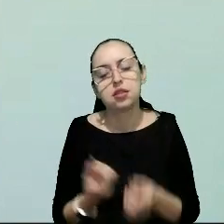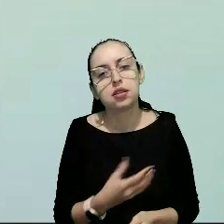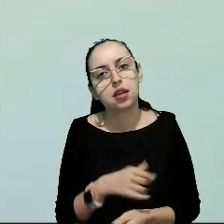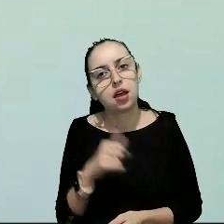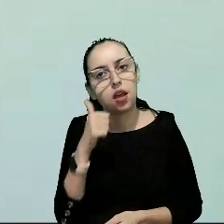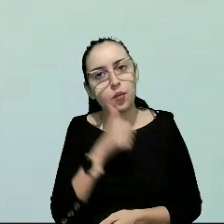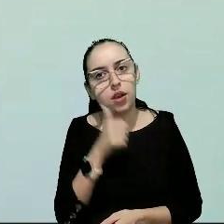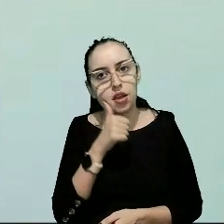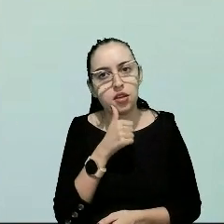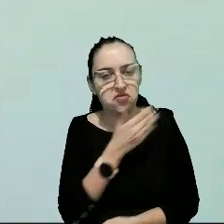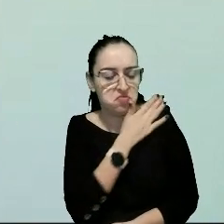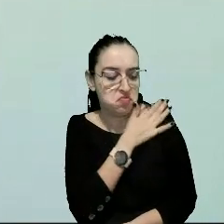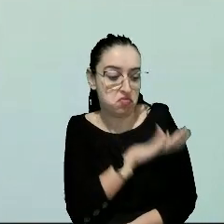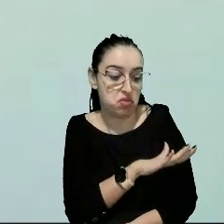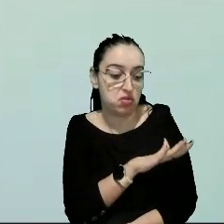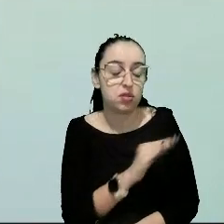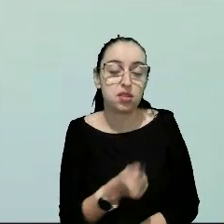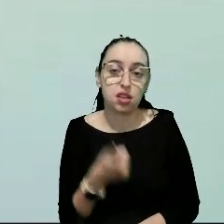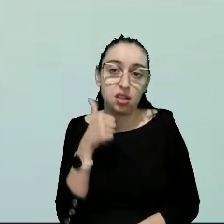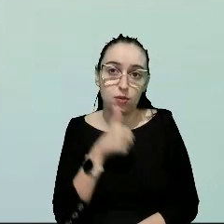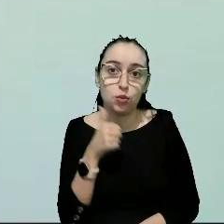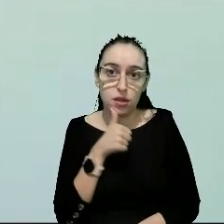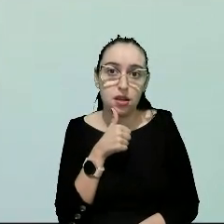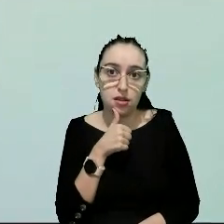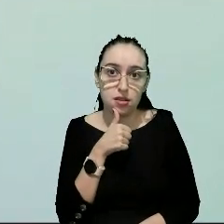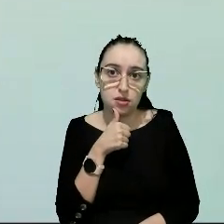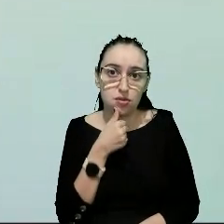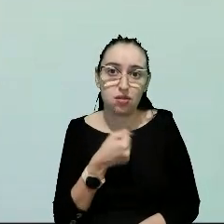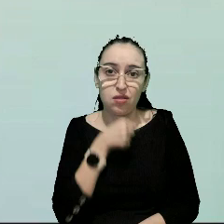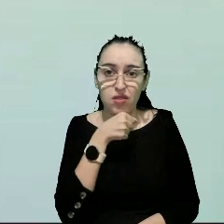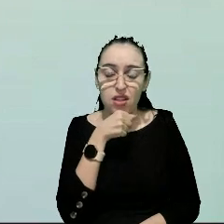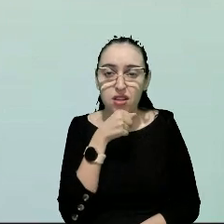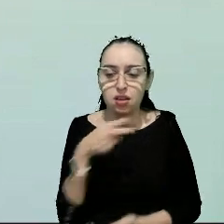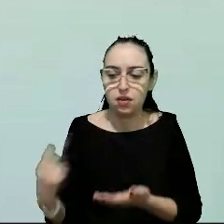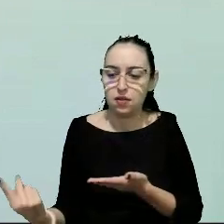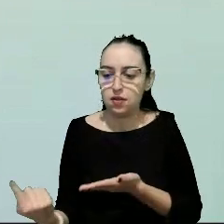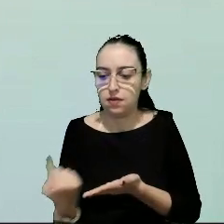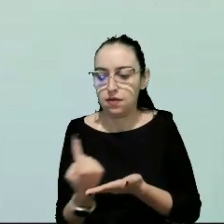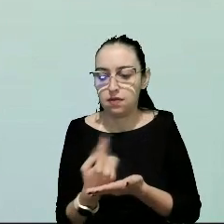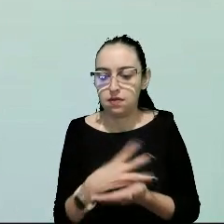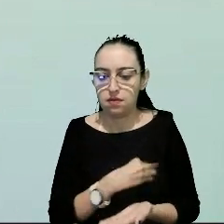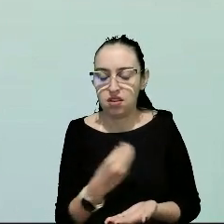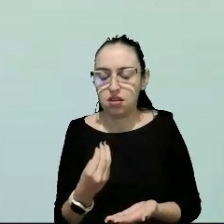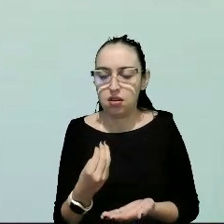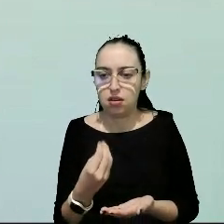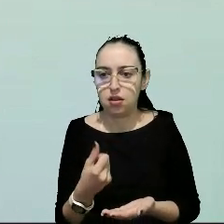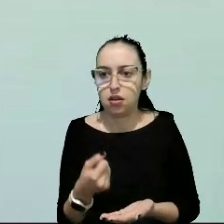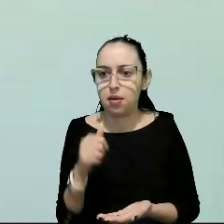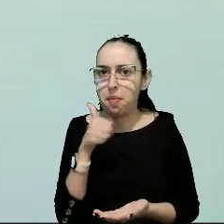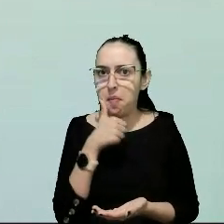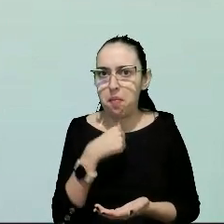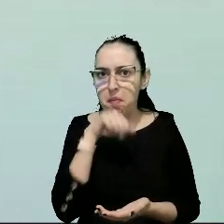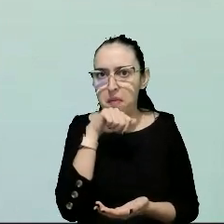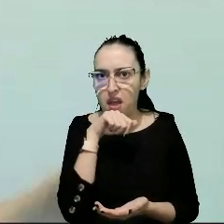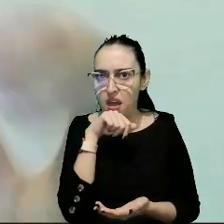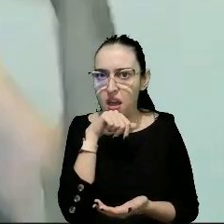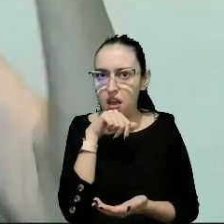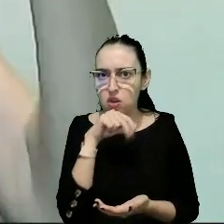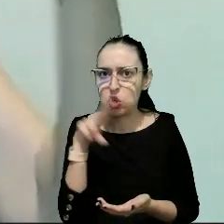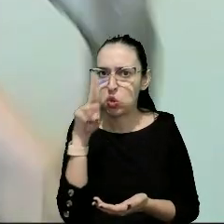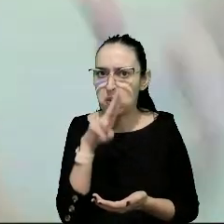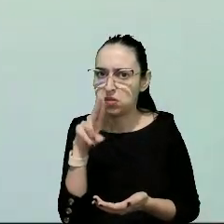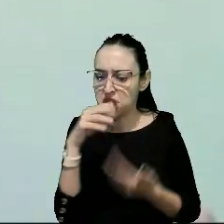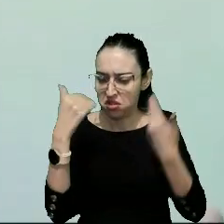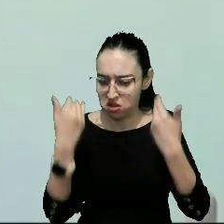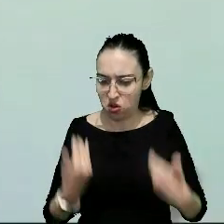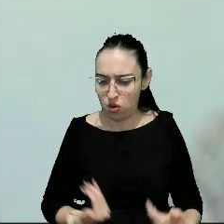a atenção: as mulheres e os preconceitos das mulheres com relação ao envelhecimento. A filha chega: Mãe, vai sair com